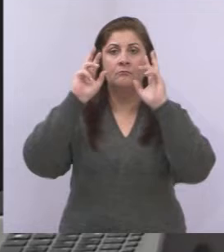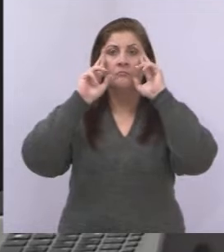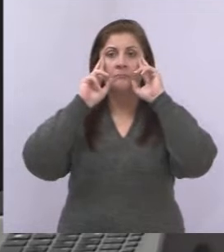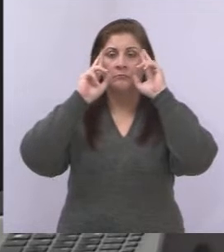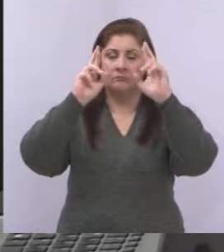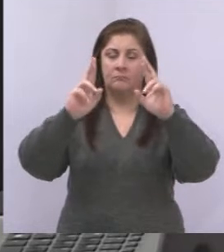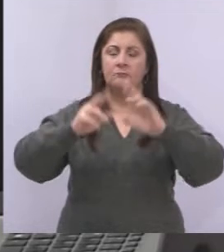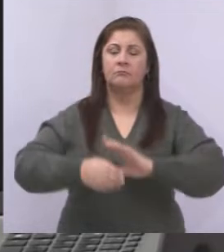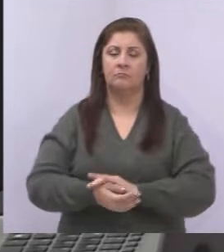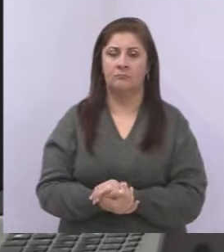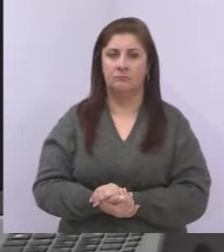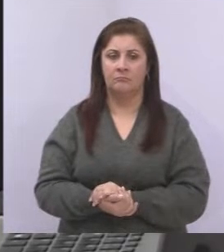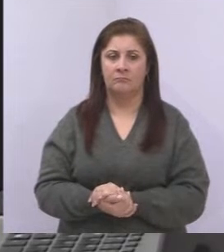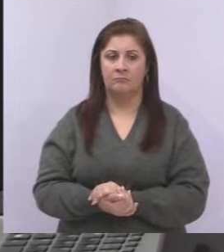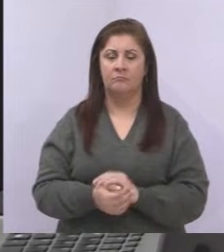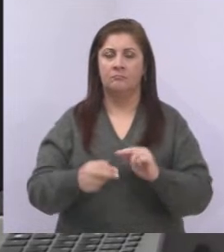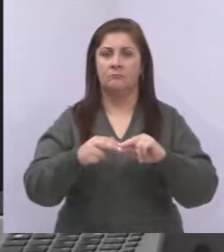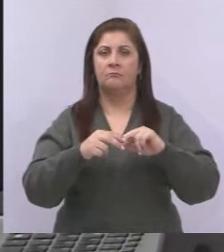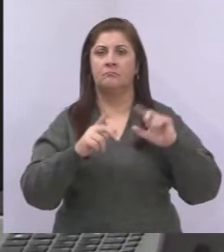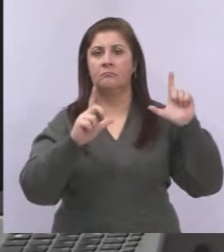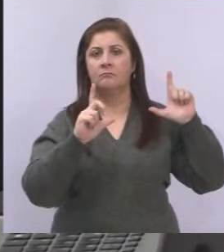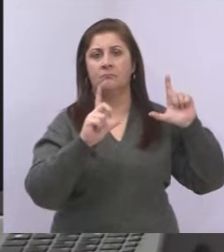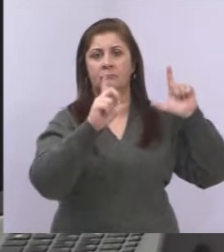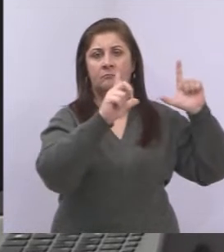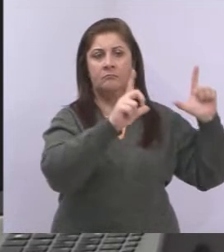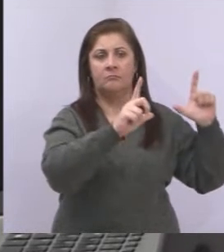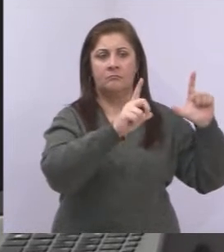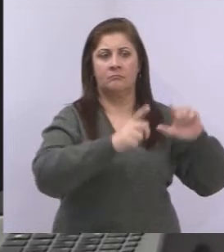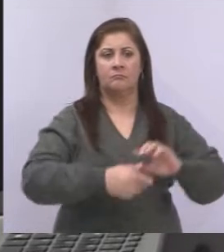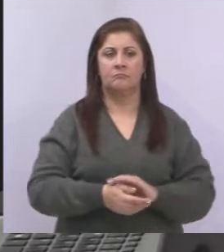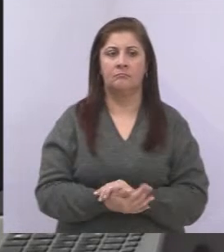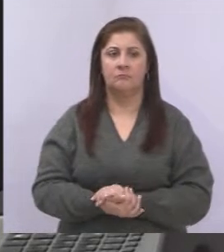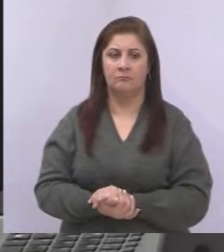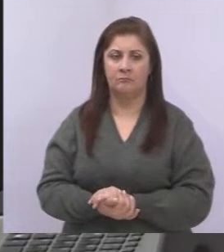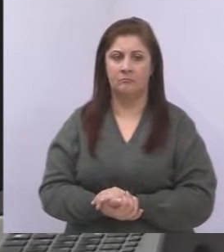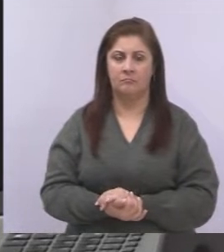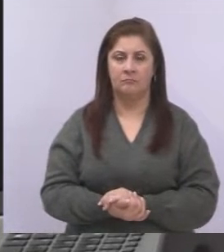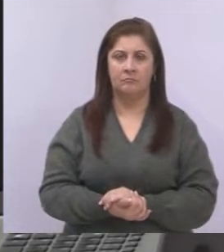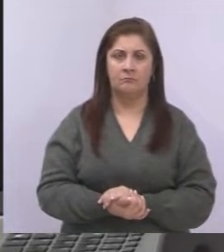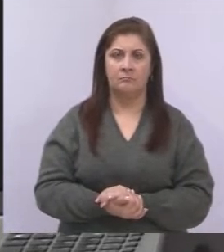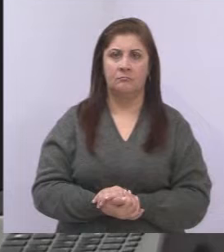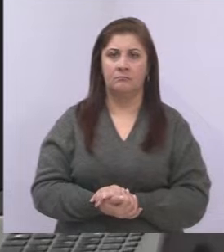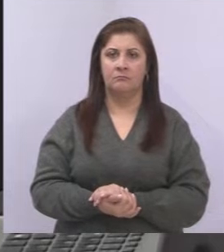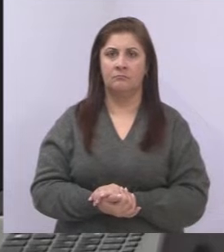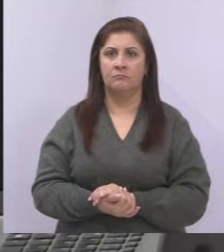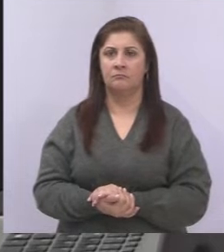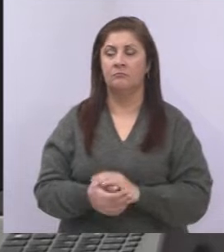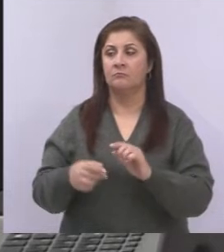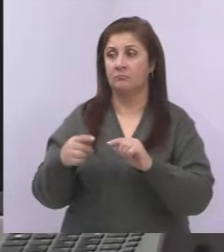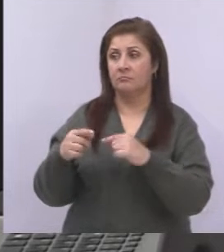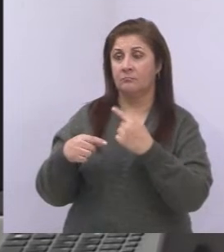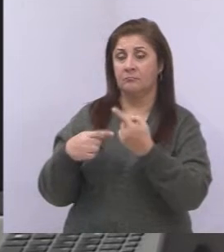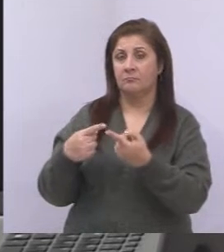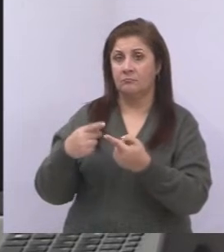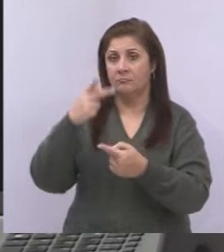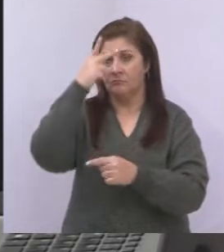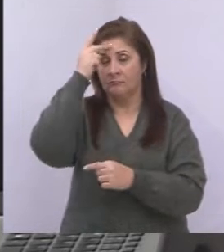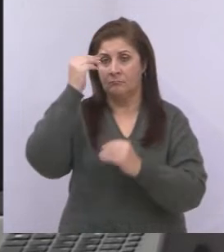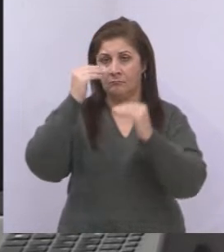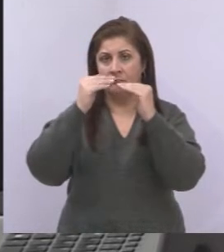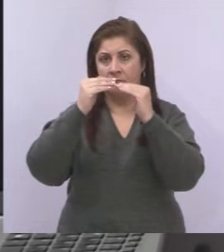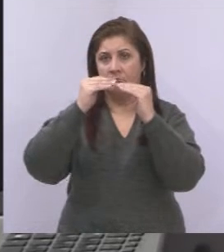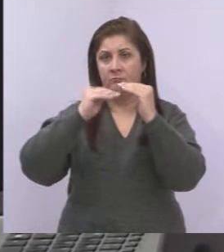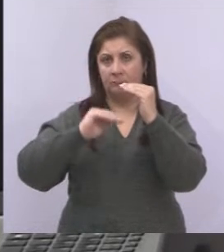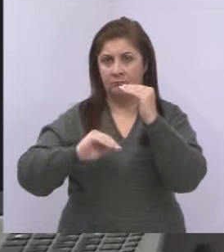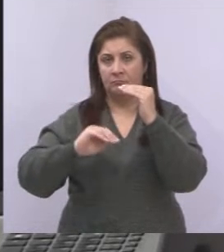lei. Ah, tá. Por isso, os cartazes serão afixados para que os demais que tenham menos idade